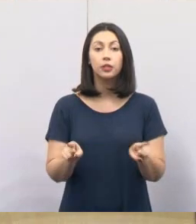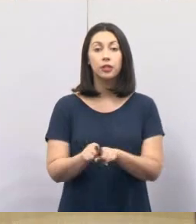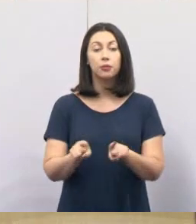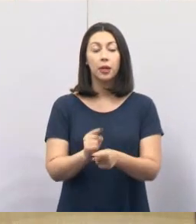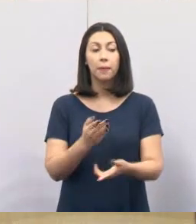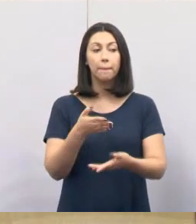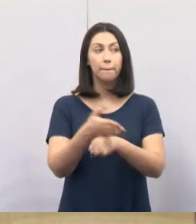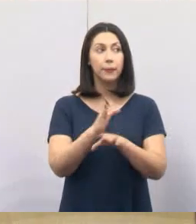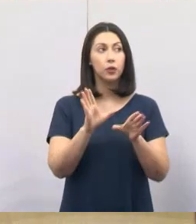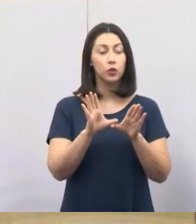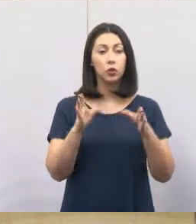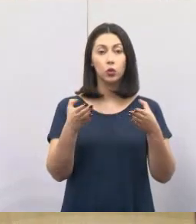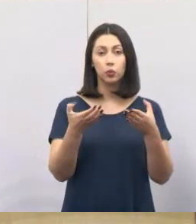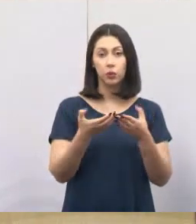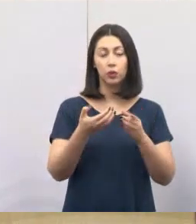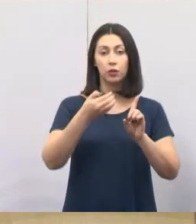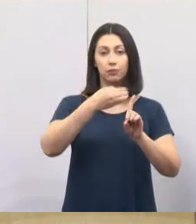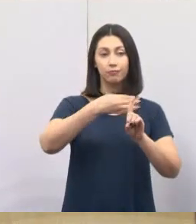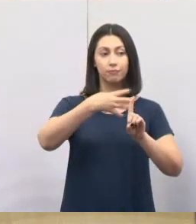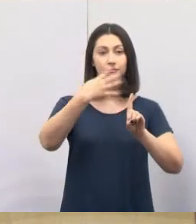do Comitê